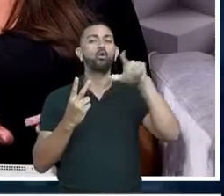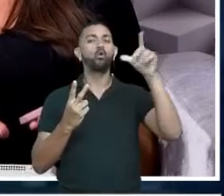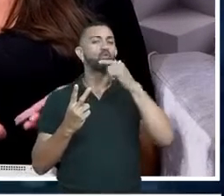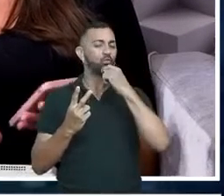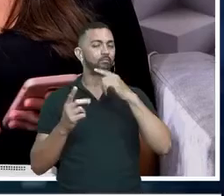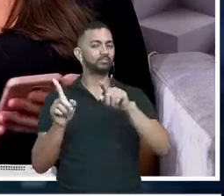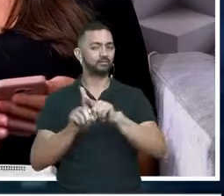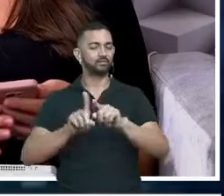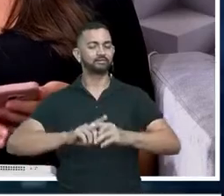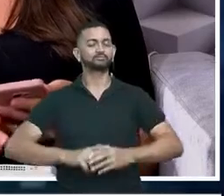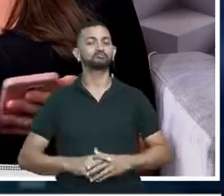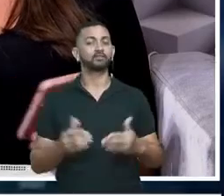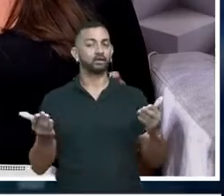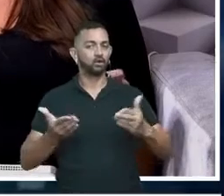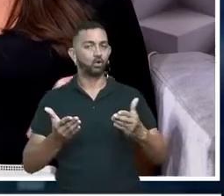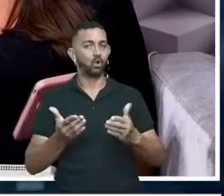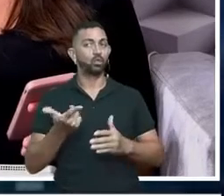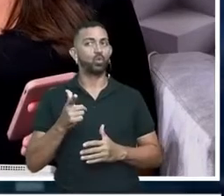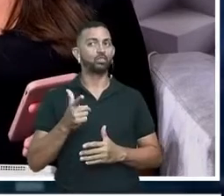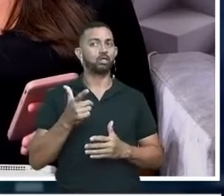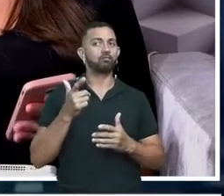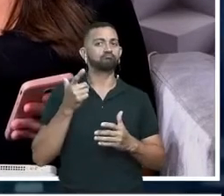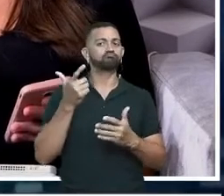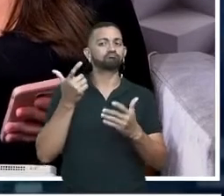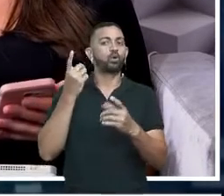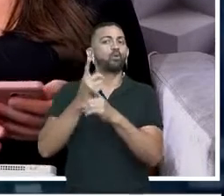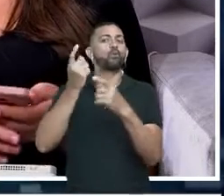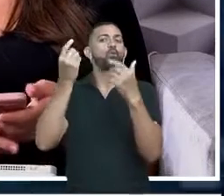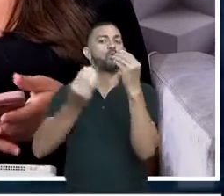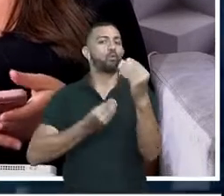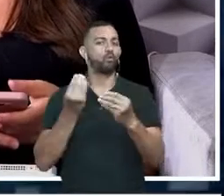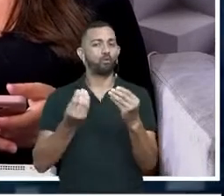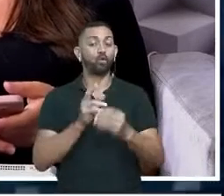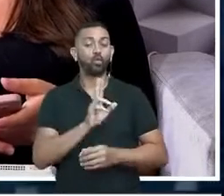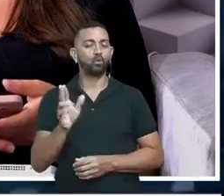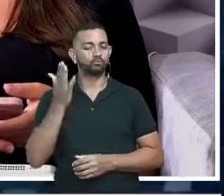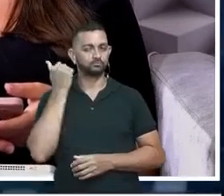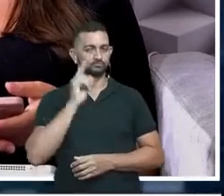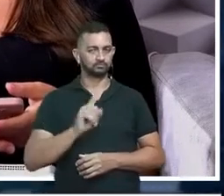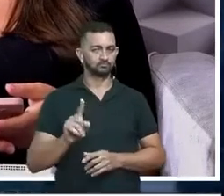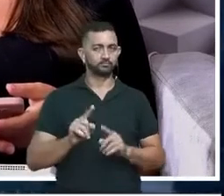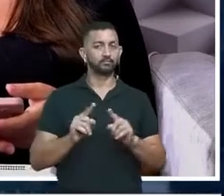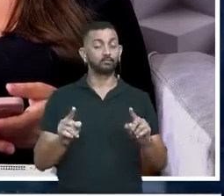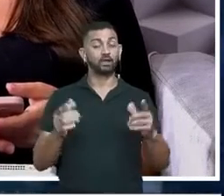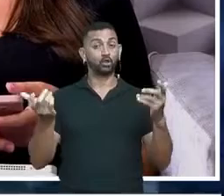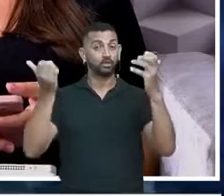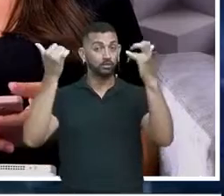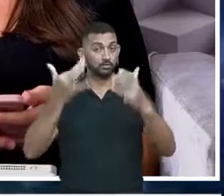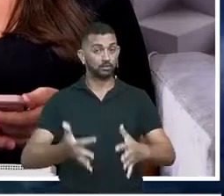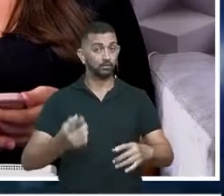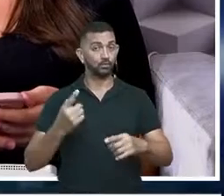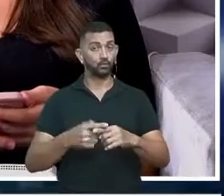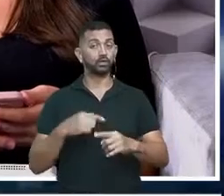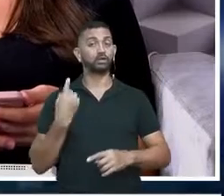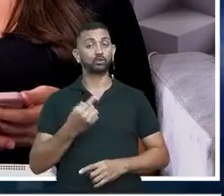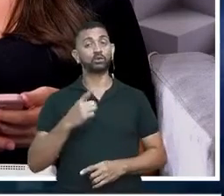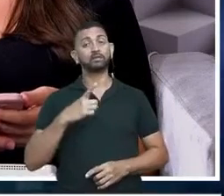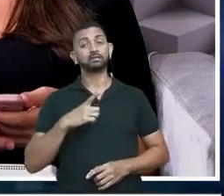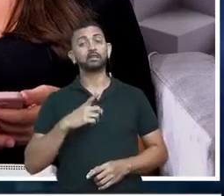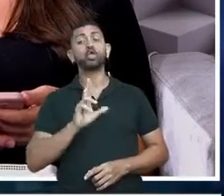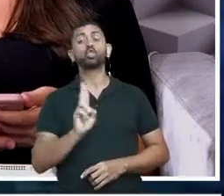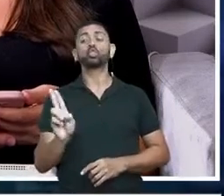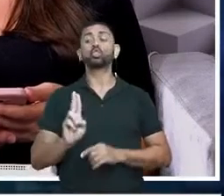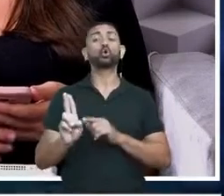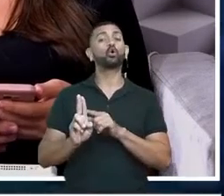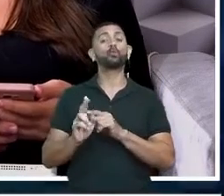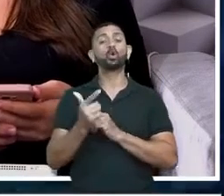moça e o outro homem também por enquanto a gente não tem identificação deles viu é isso Olha gente é bota até a gente explicar por